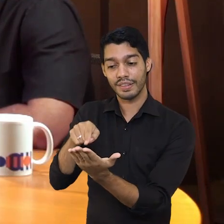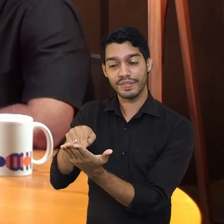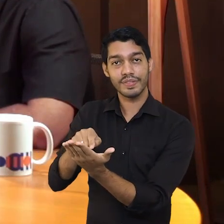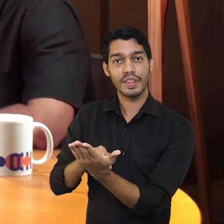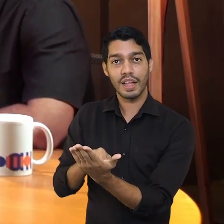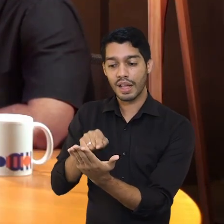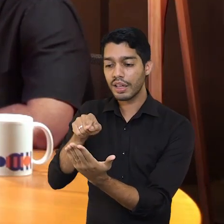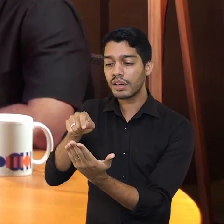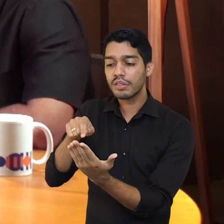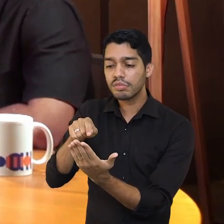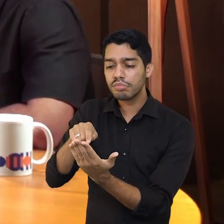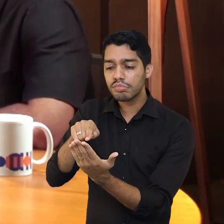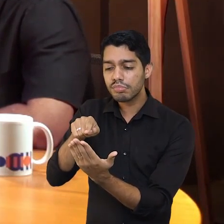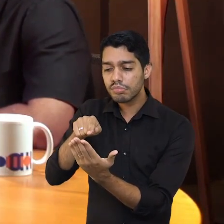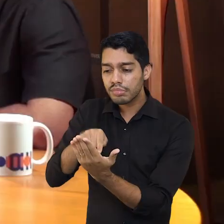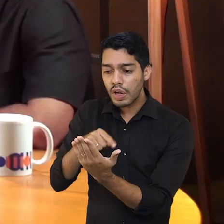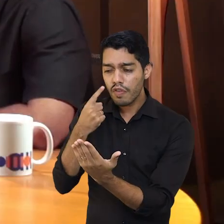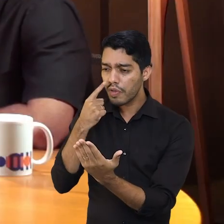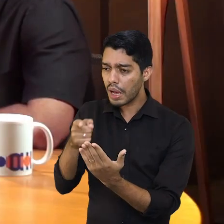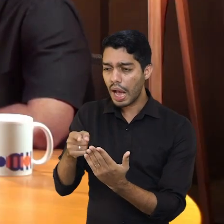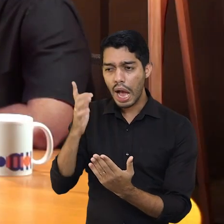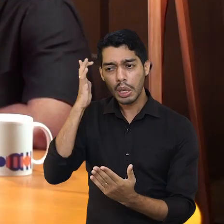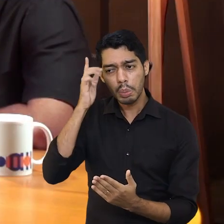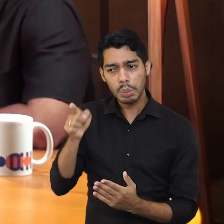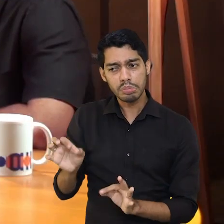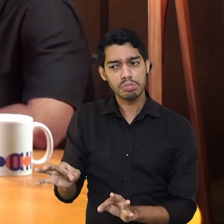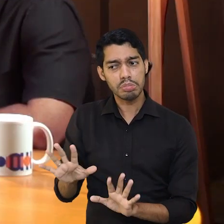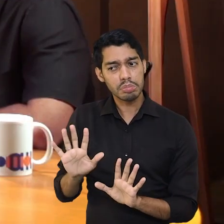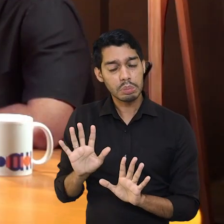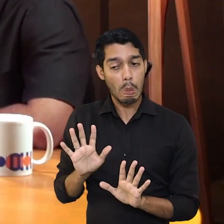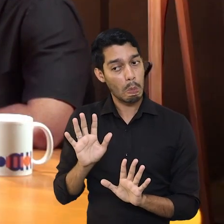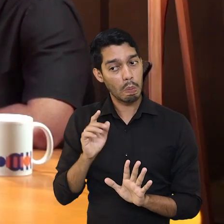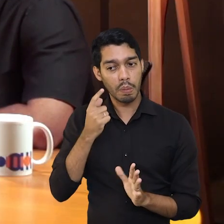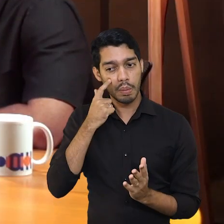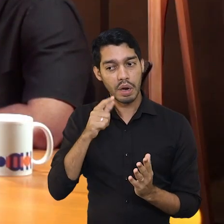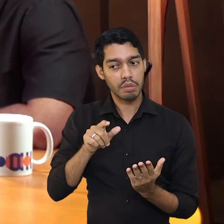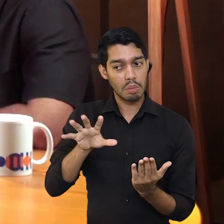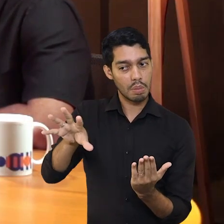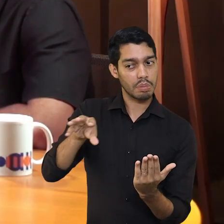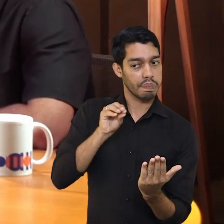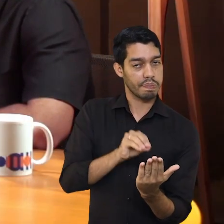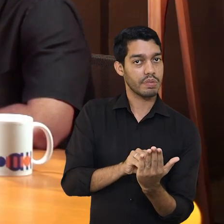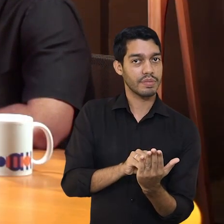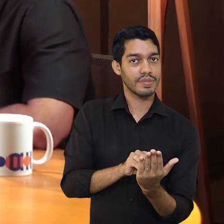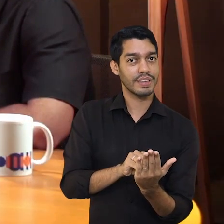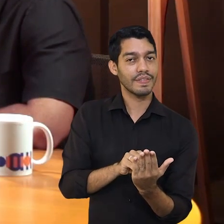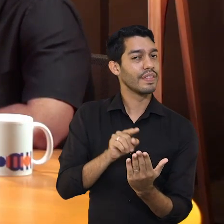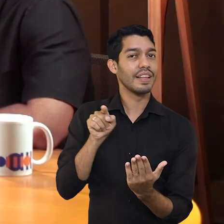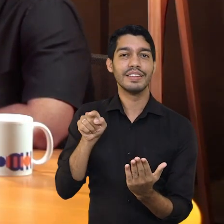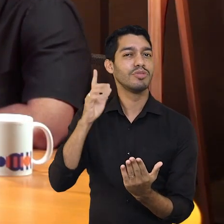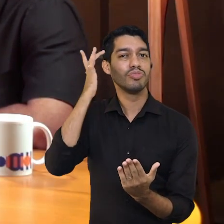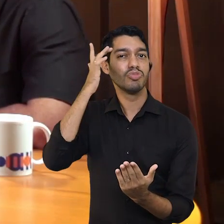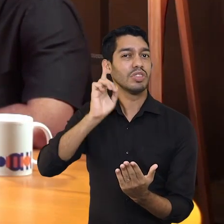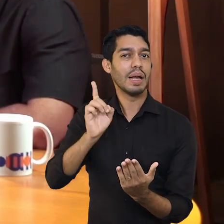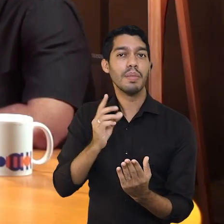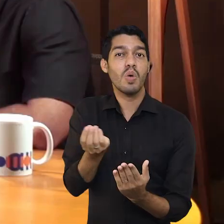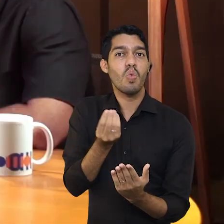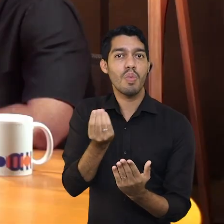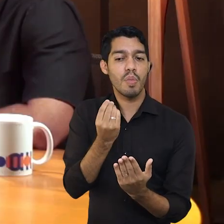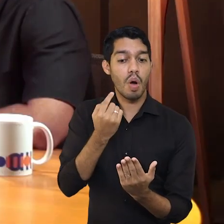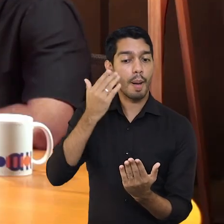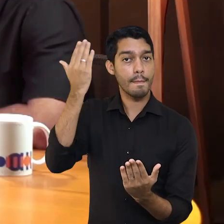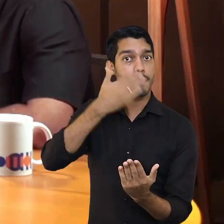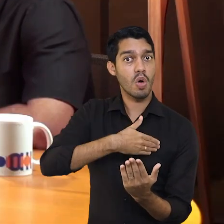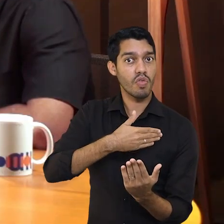tinha, mas não necessariamente as informações são corretas. E eles não têm muitas vezes essa habilidade de verificação, de entendimento,